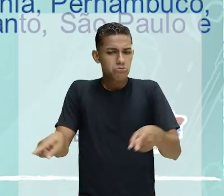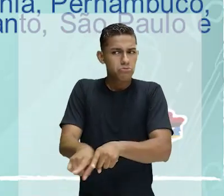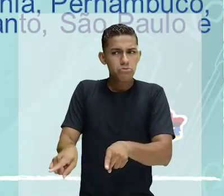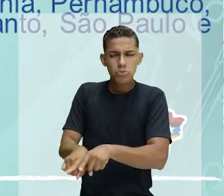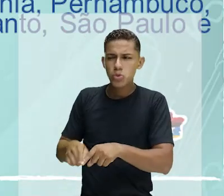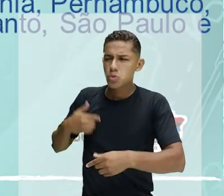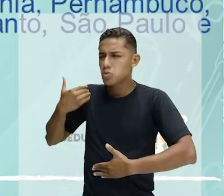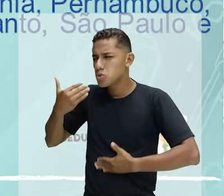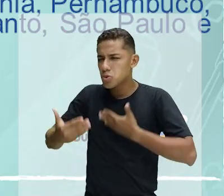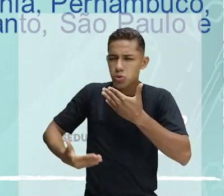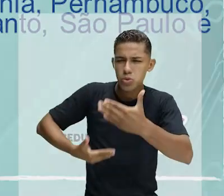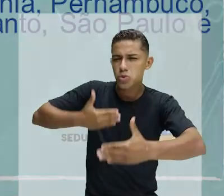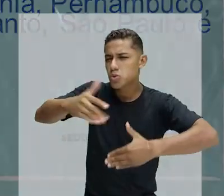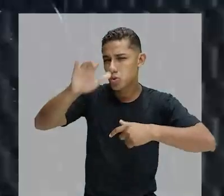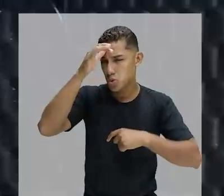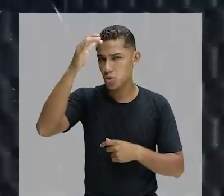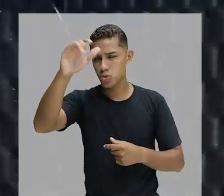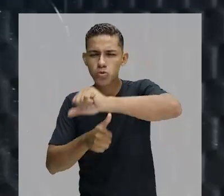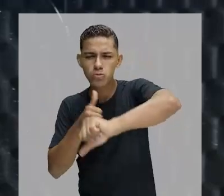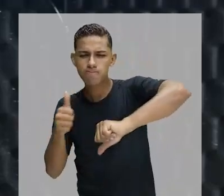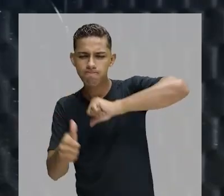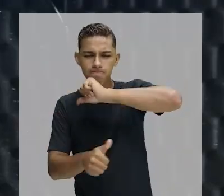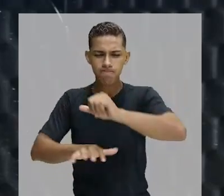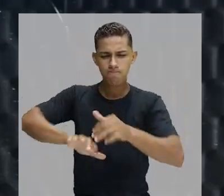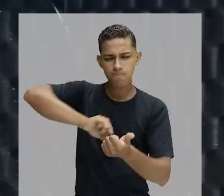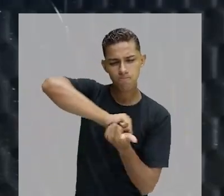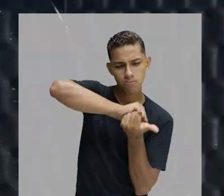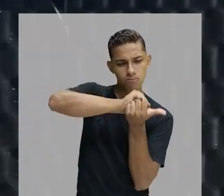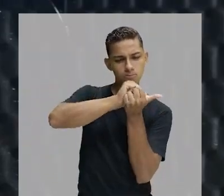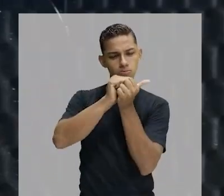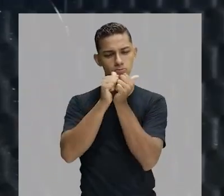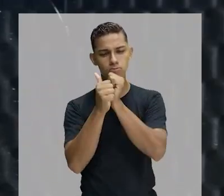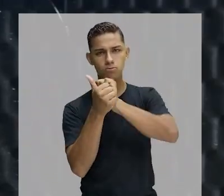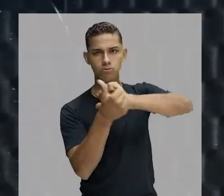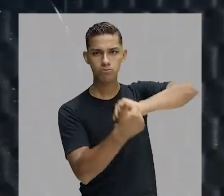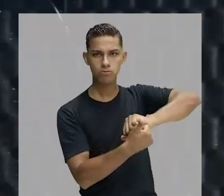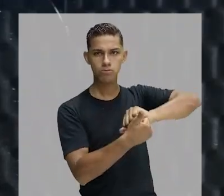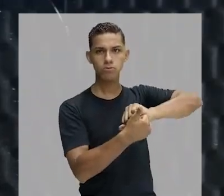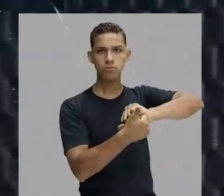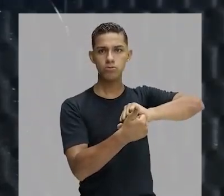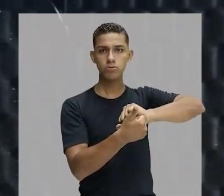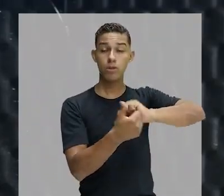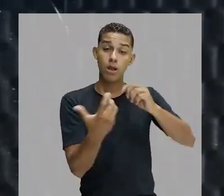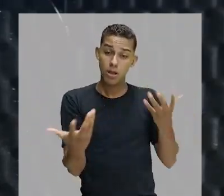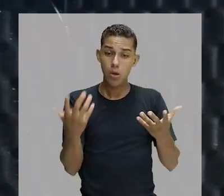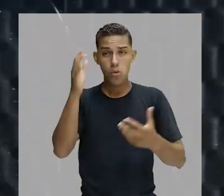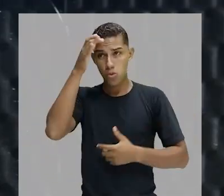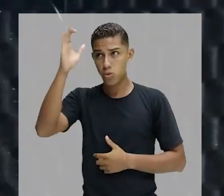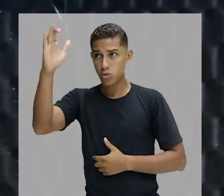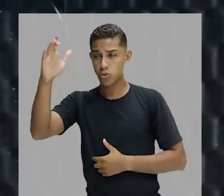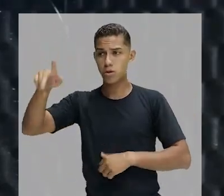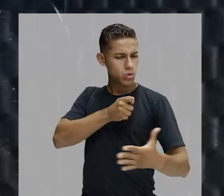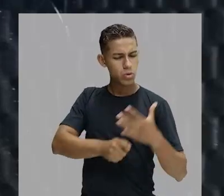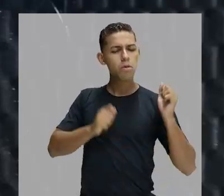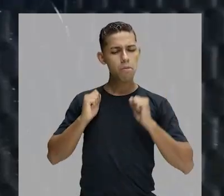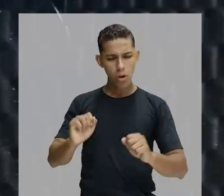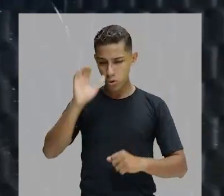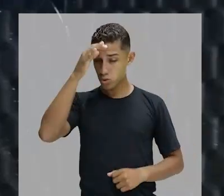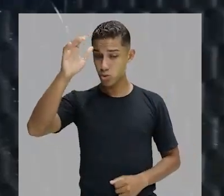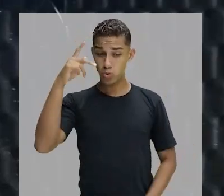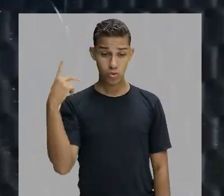trouxeram seus valores culturais. Na verdade, é preciso observar que o africano no Brasil,